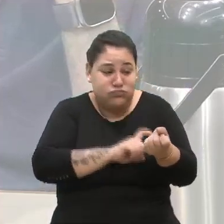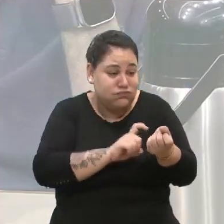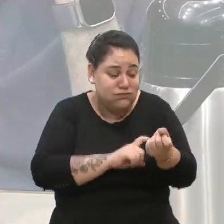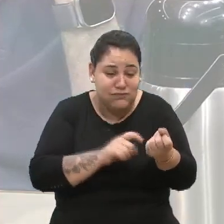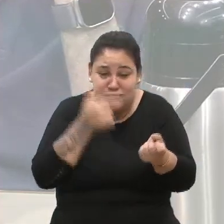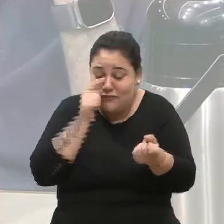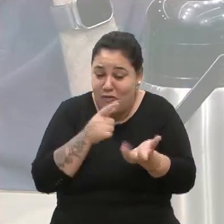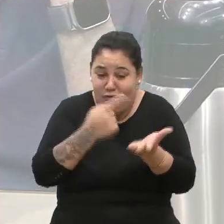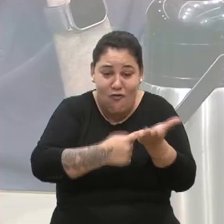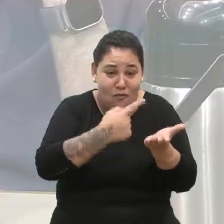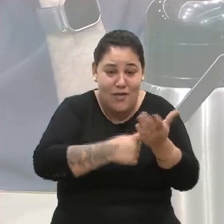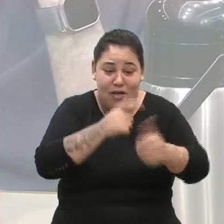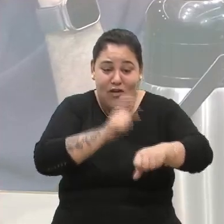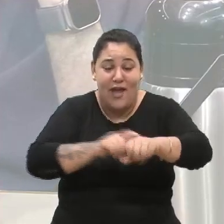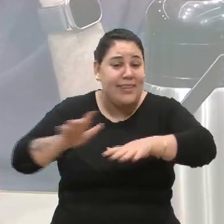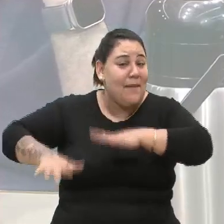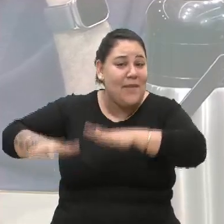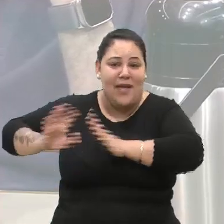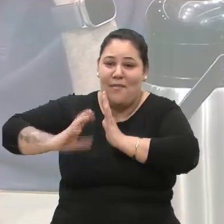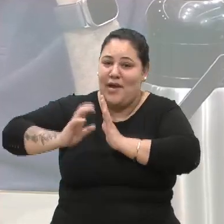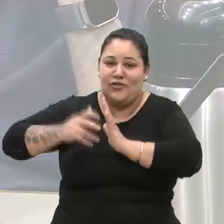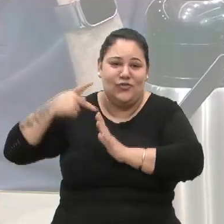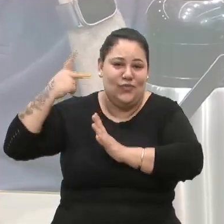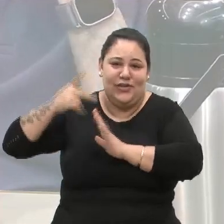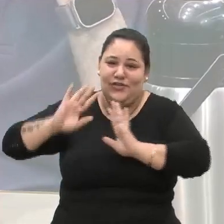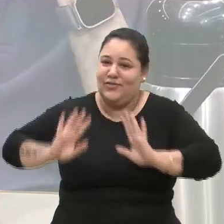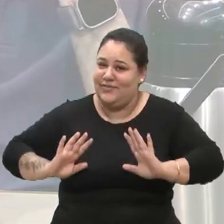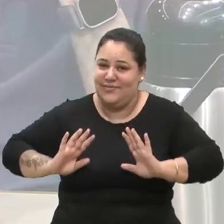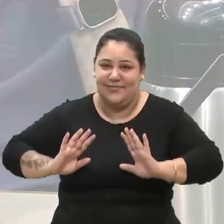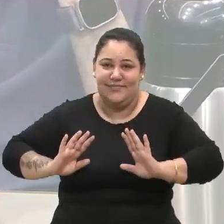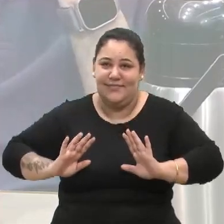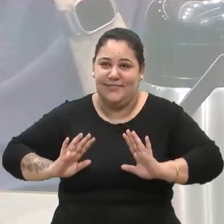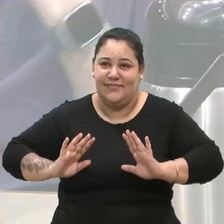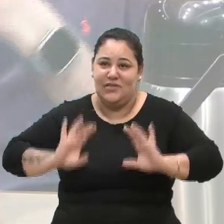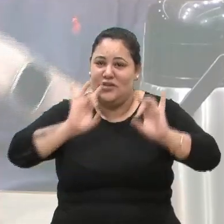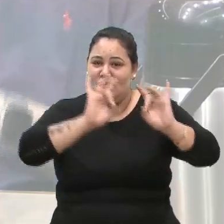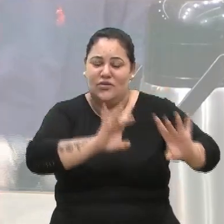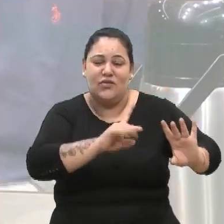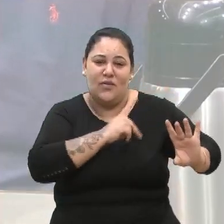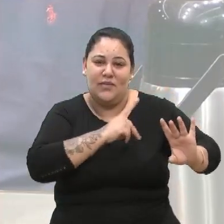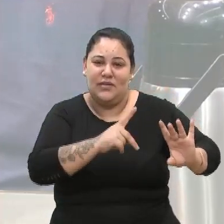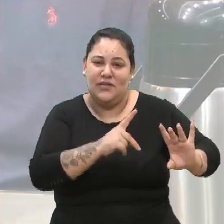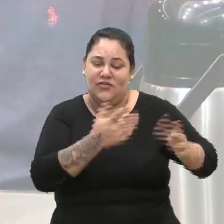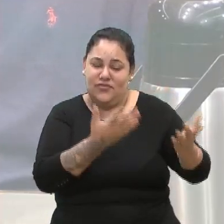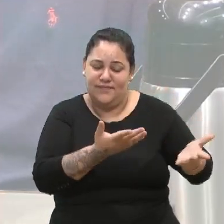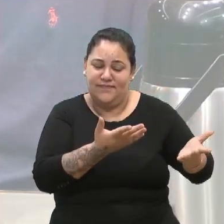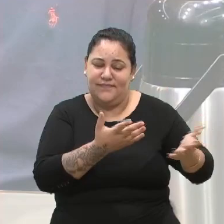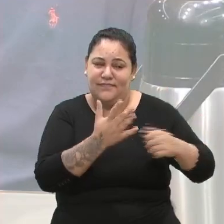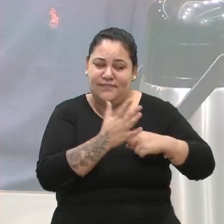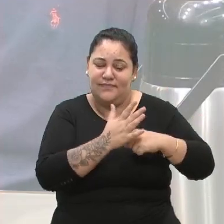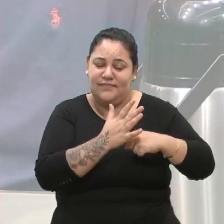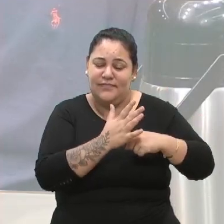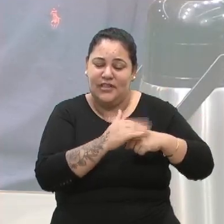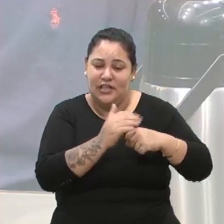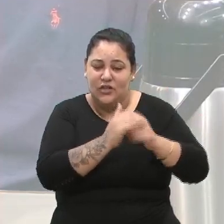independente de partido político. Né? Enfim, era isso, nobre colega, e parabéns